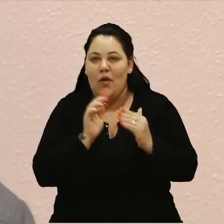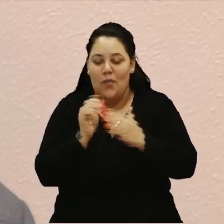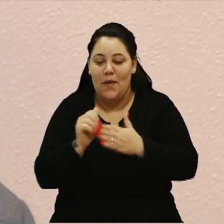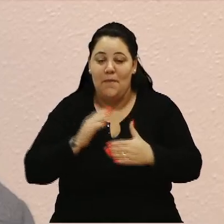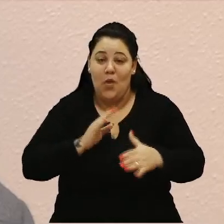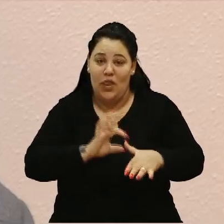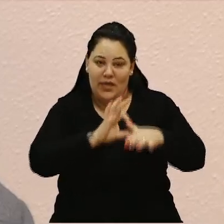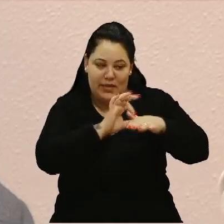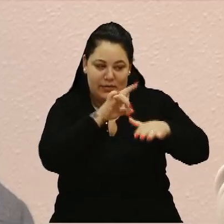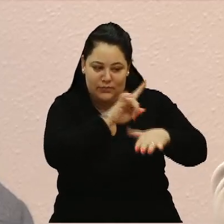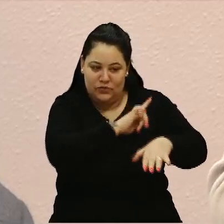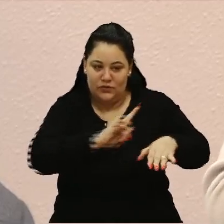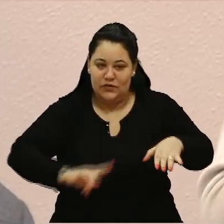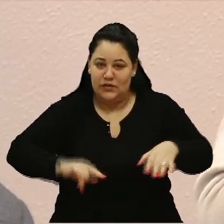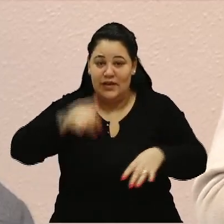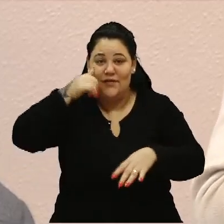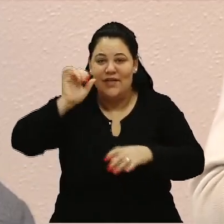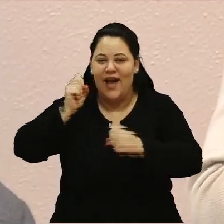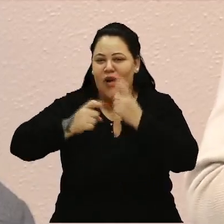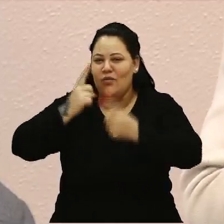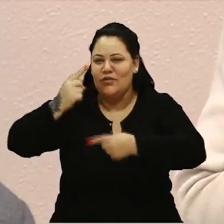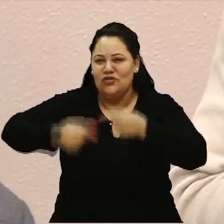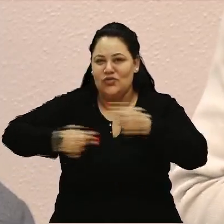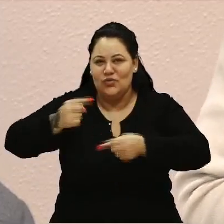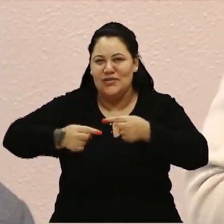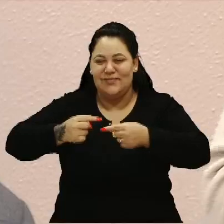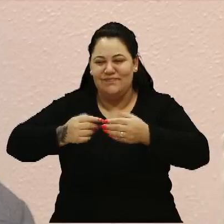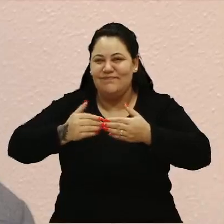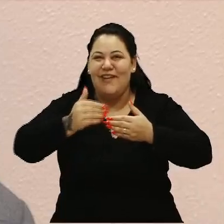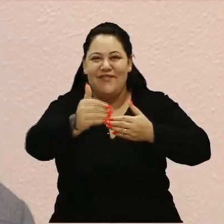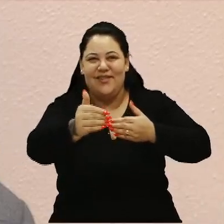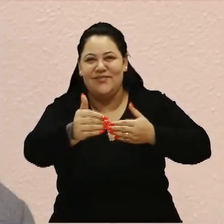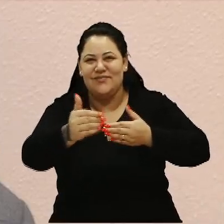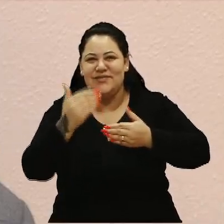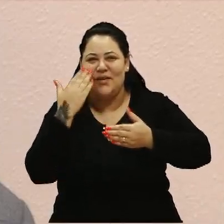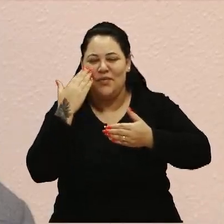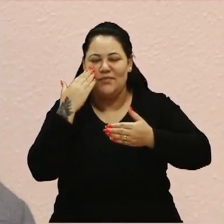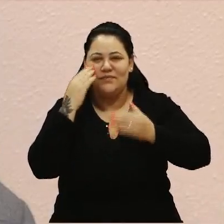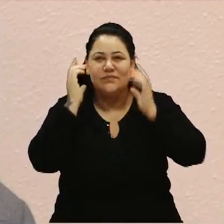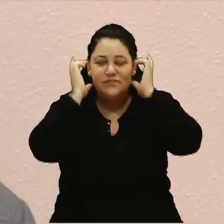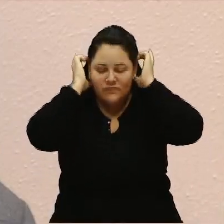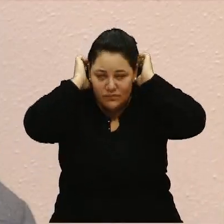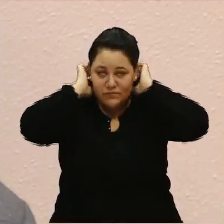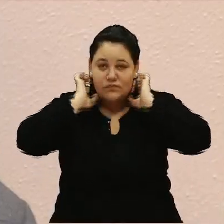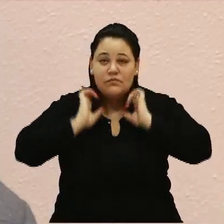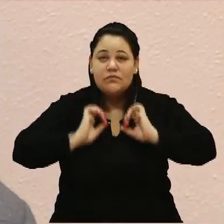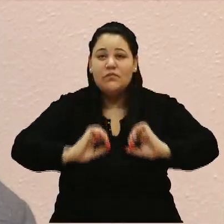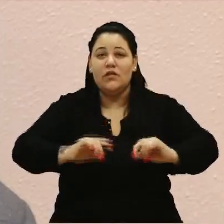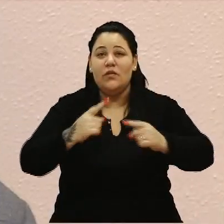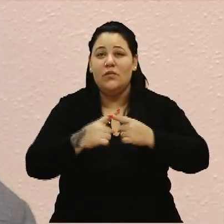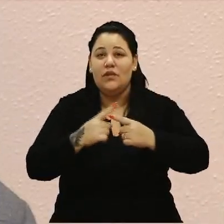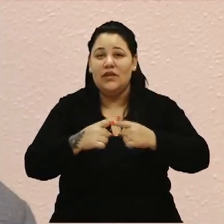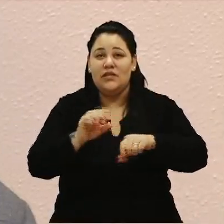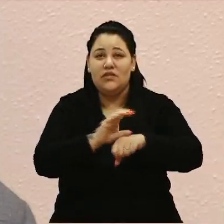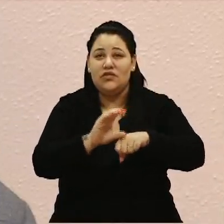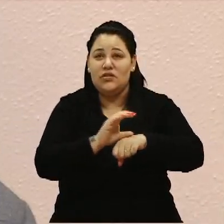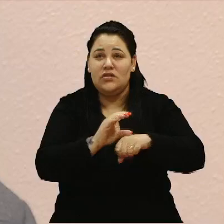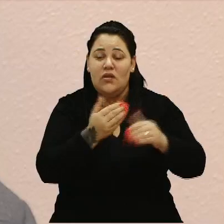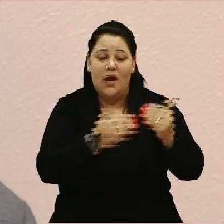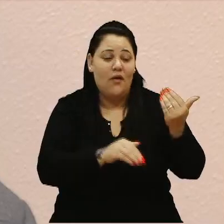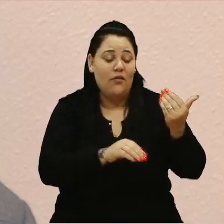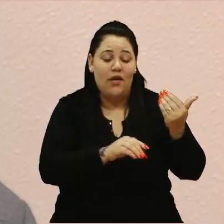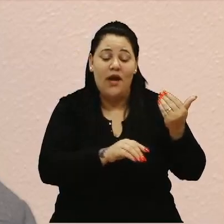aqui e evitar algumas discussões logo ali na frente. Porque se é inconstitucional, é